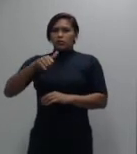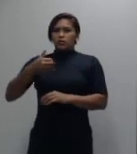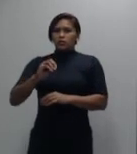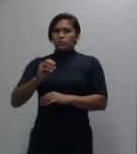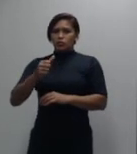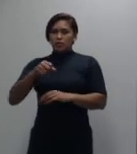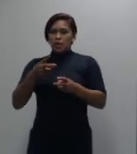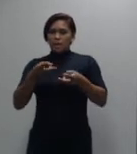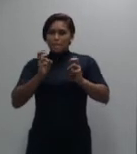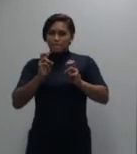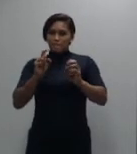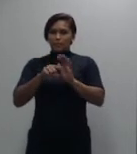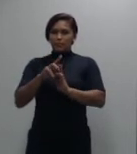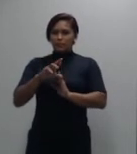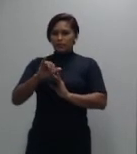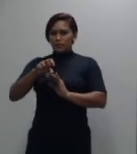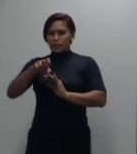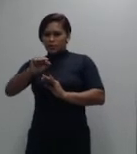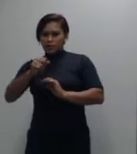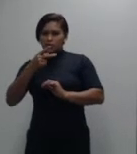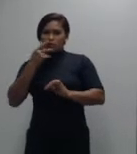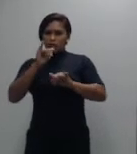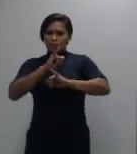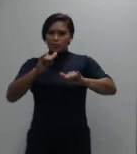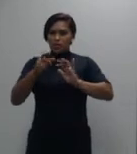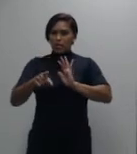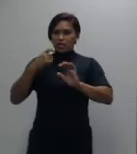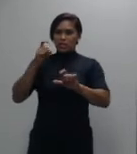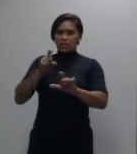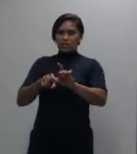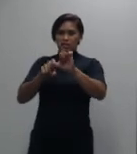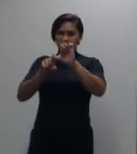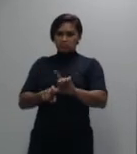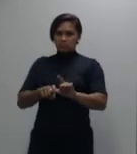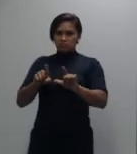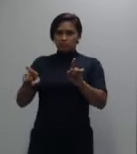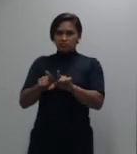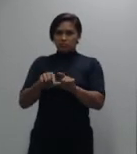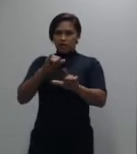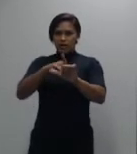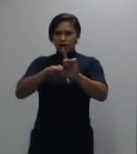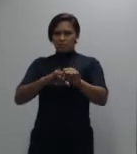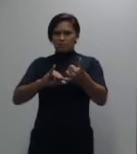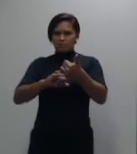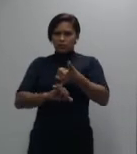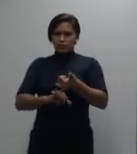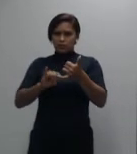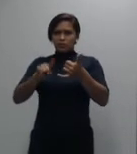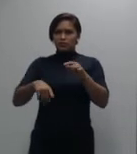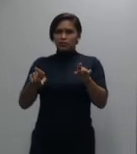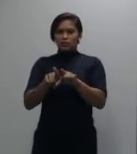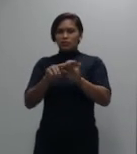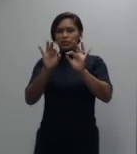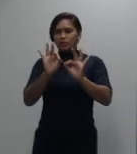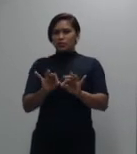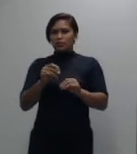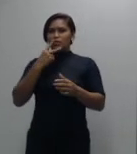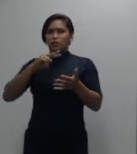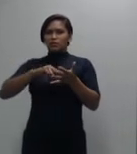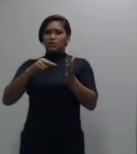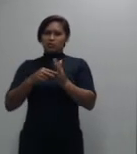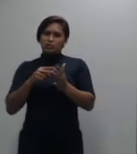identificou a senhora Rhymes como Informante e ex-amante ressentida tô com água após abertas para se dar a produção